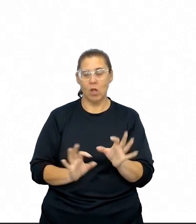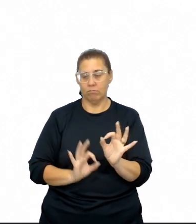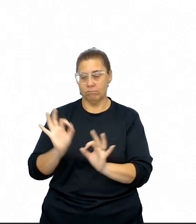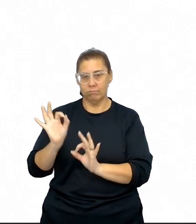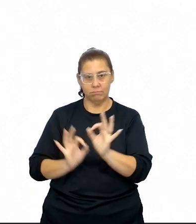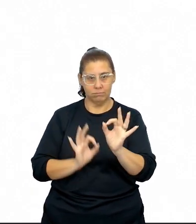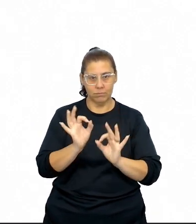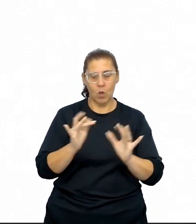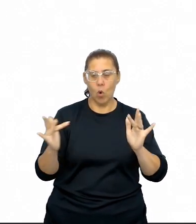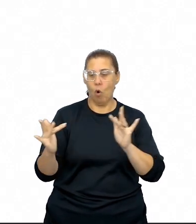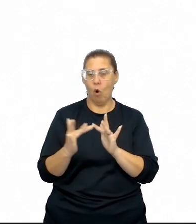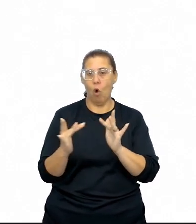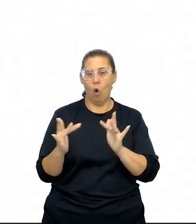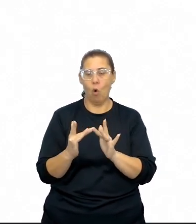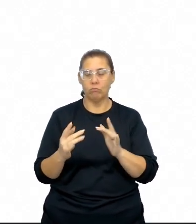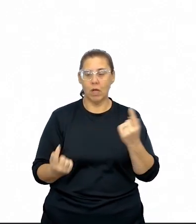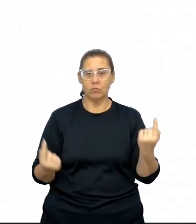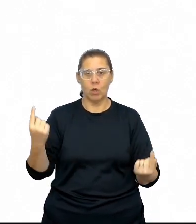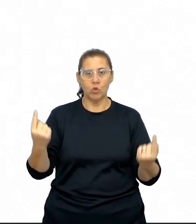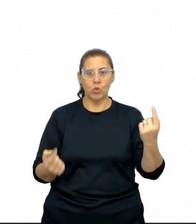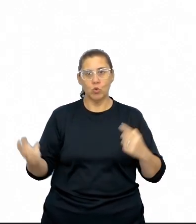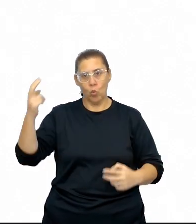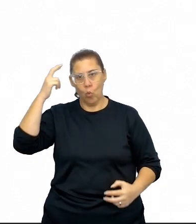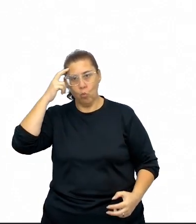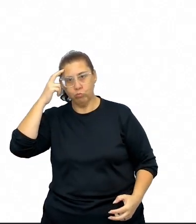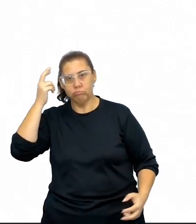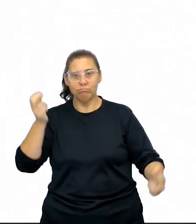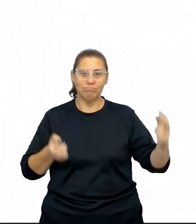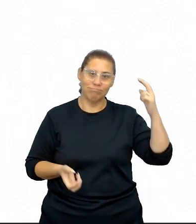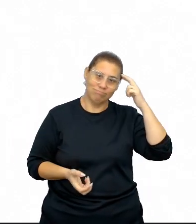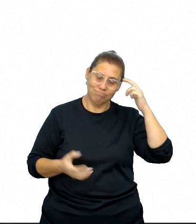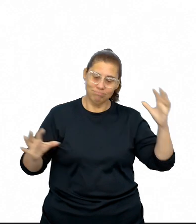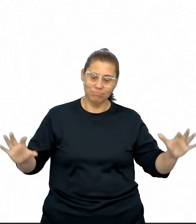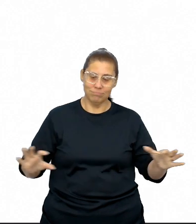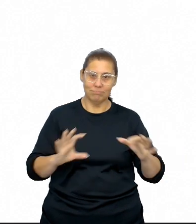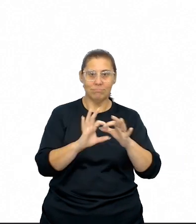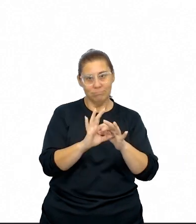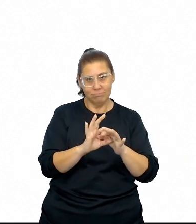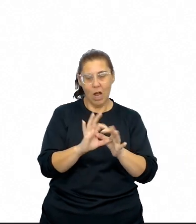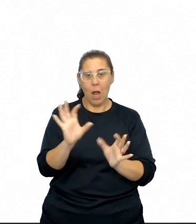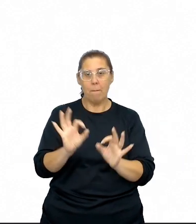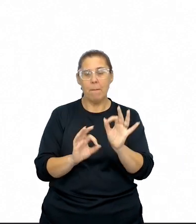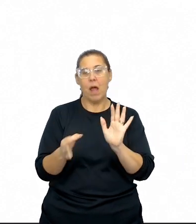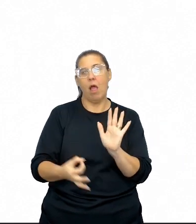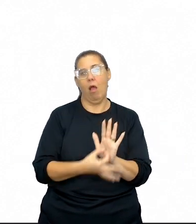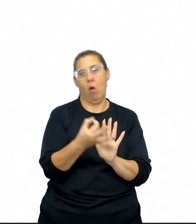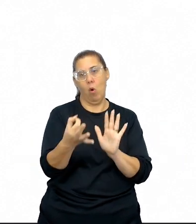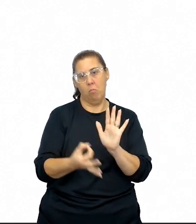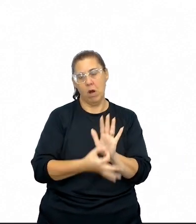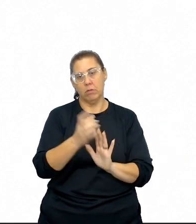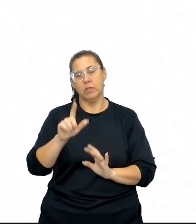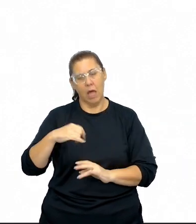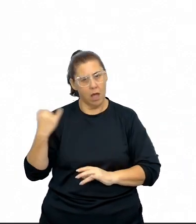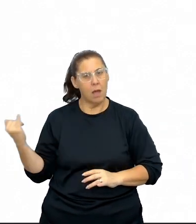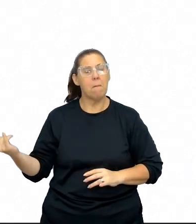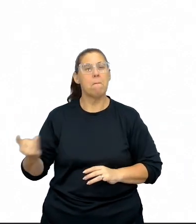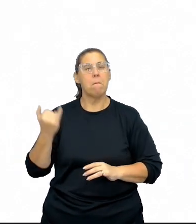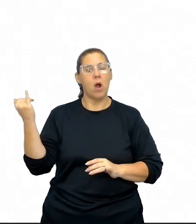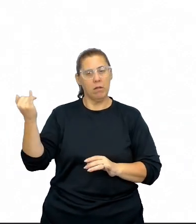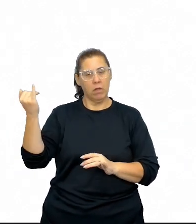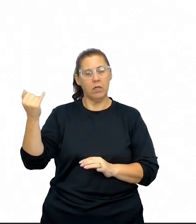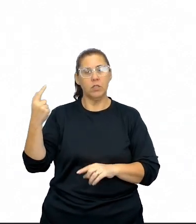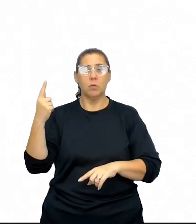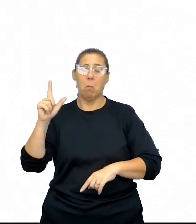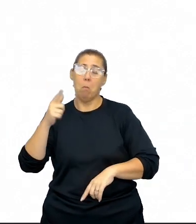regulação e contato entre essas duas culturas. Então, essa união, né, ela é muito importante, já que é